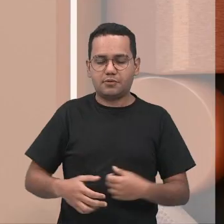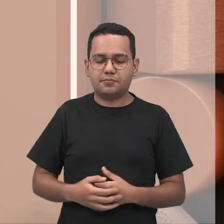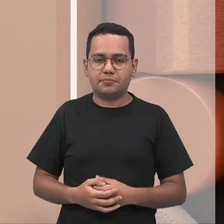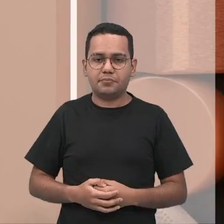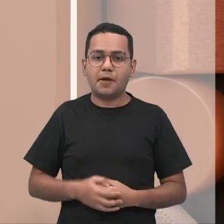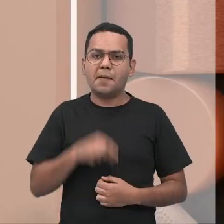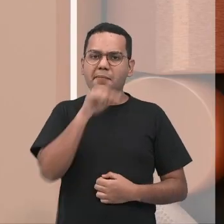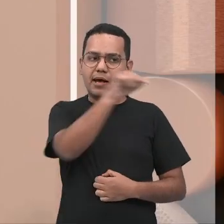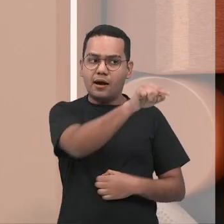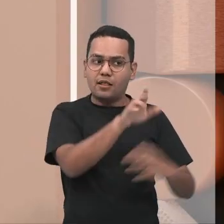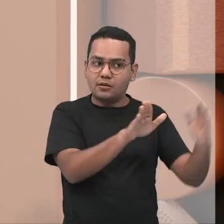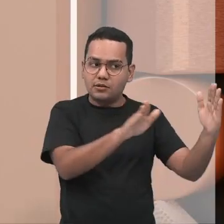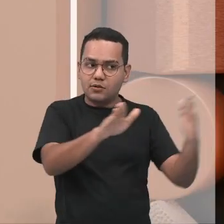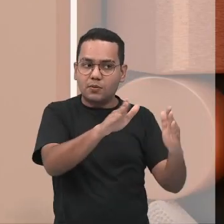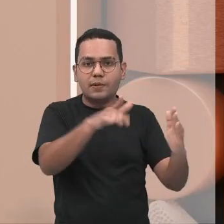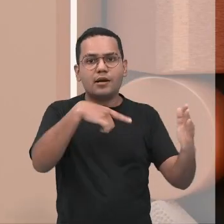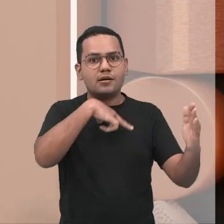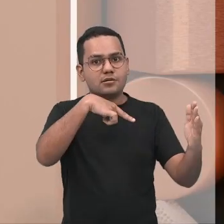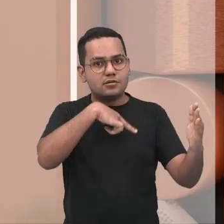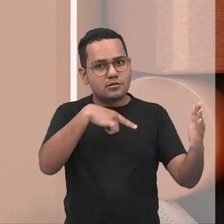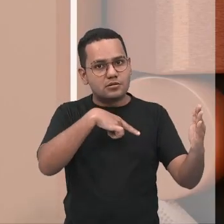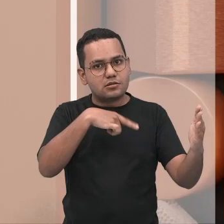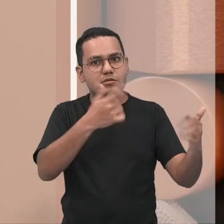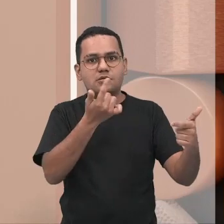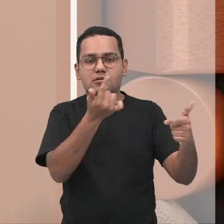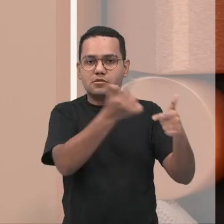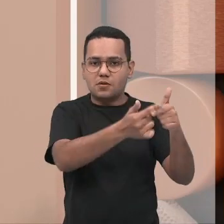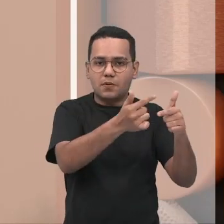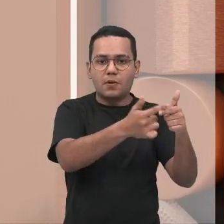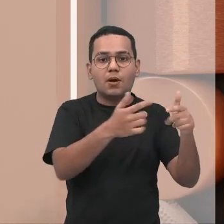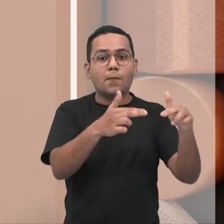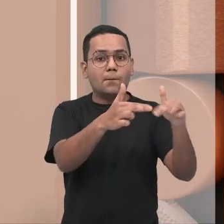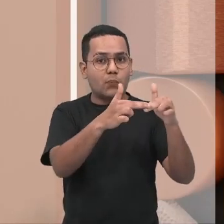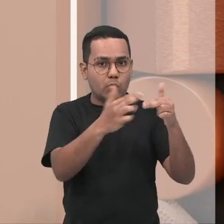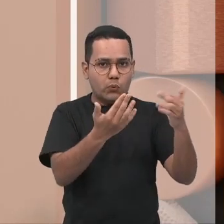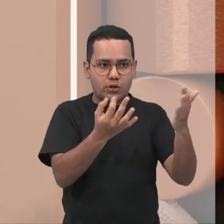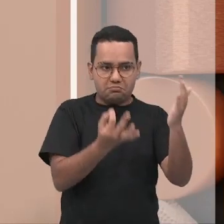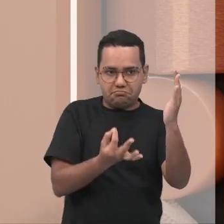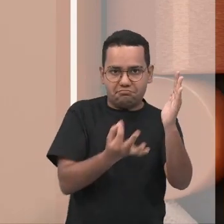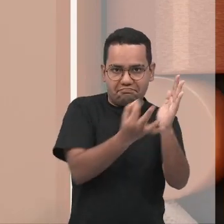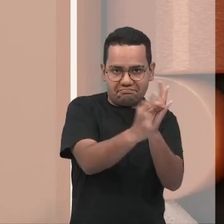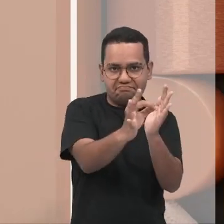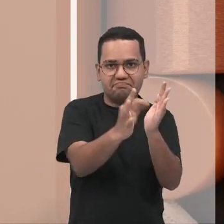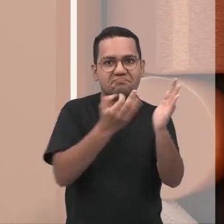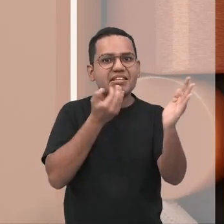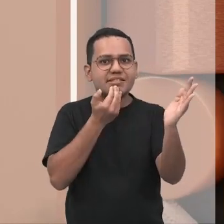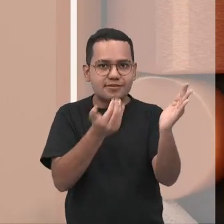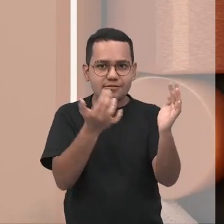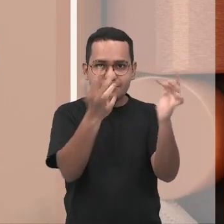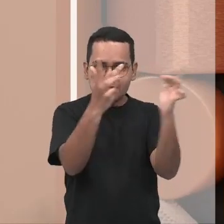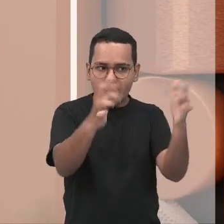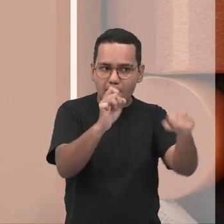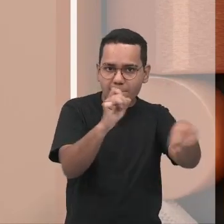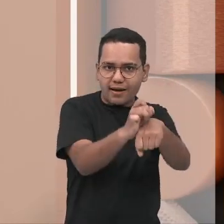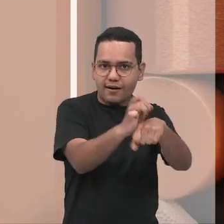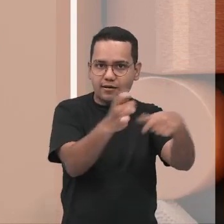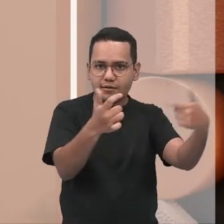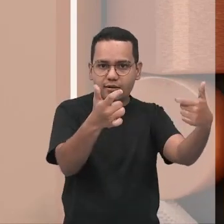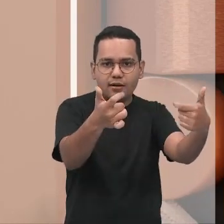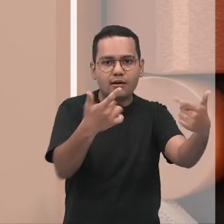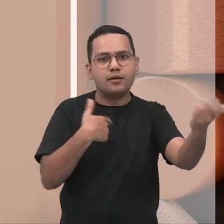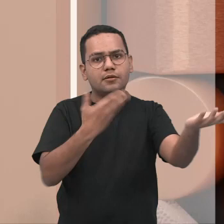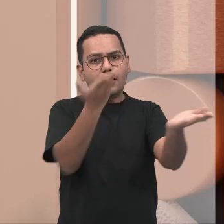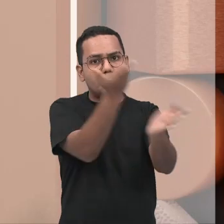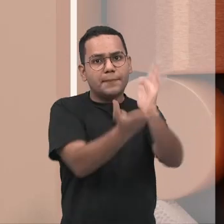estava numa situação bastante delicada e a assinatura desse armistício acabou sendo plenamente desfavorável para